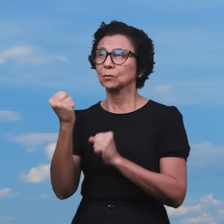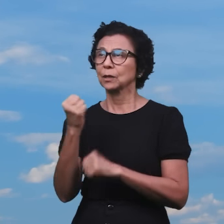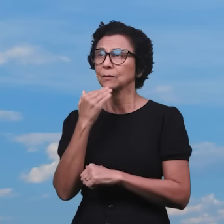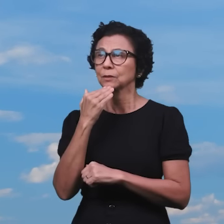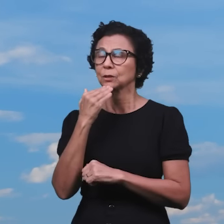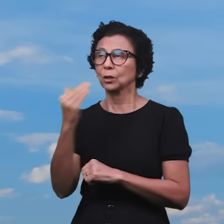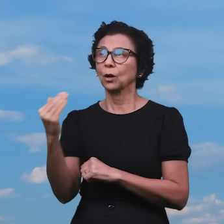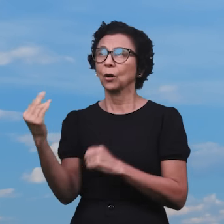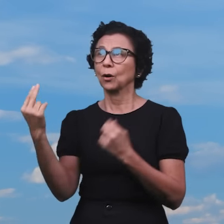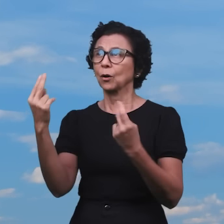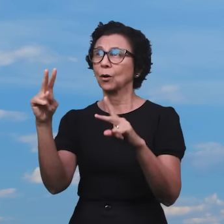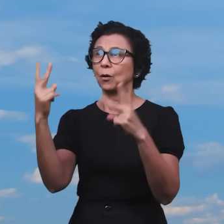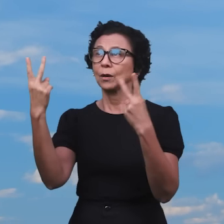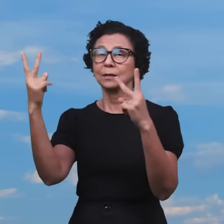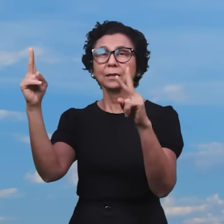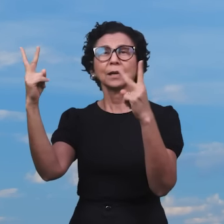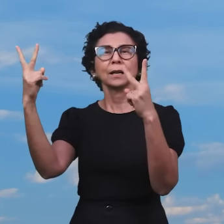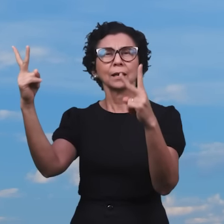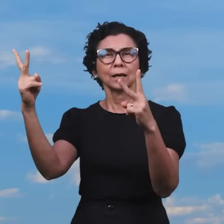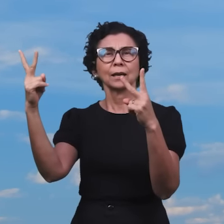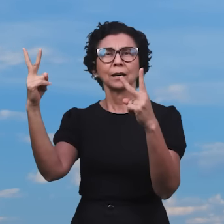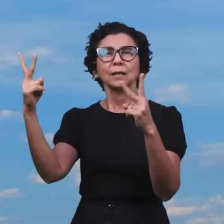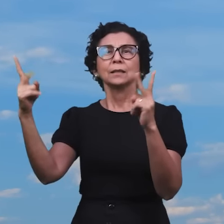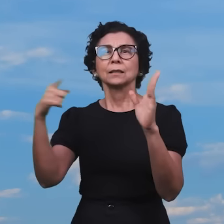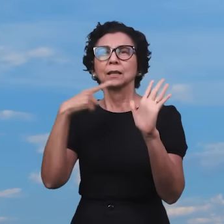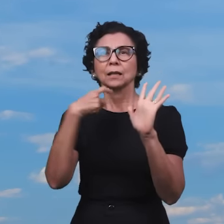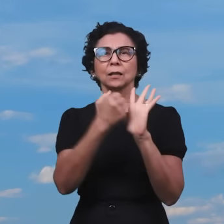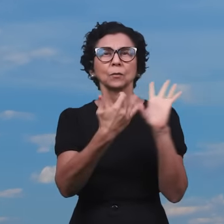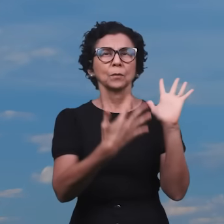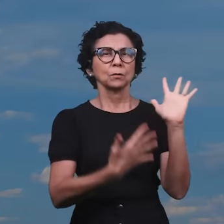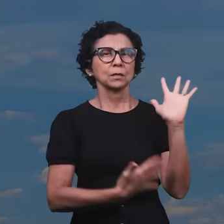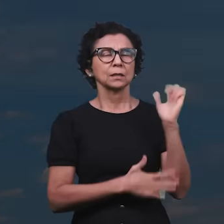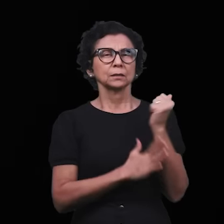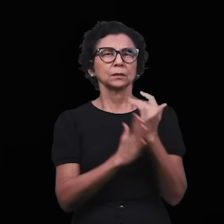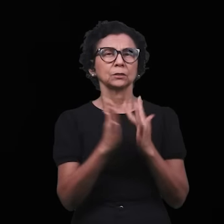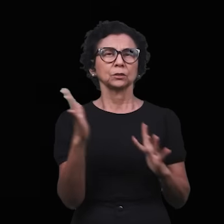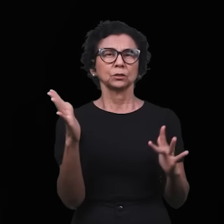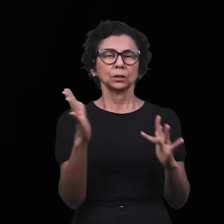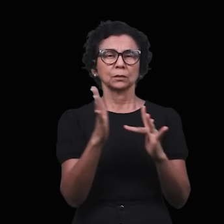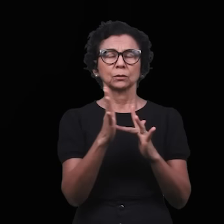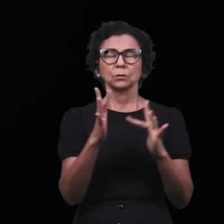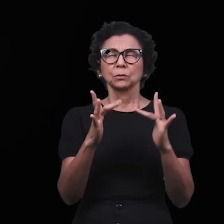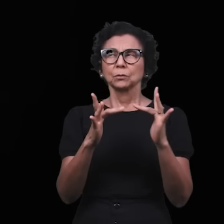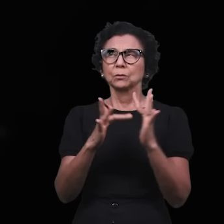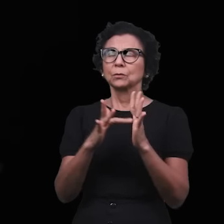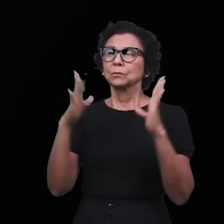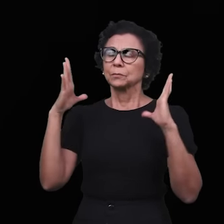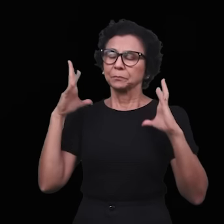concede-me tua vitória, derrama o sangue de